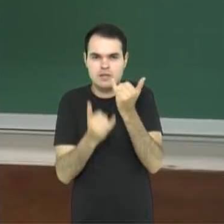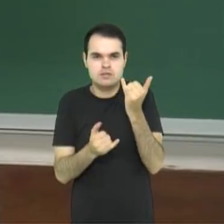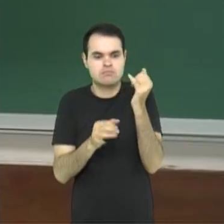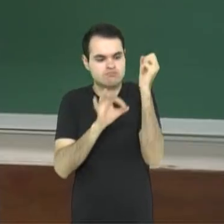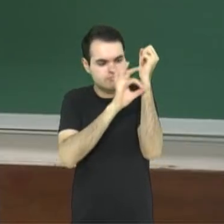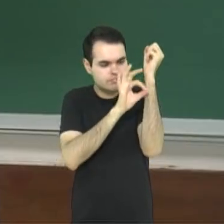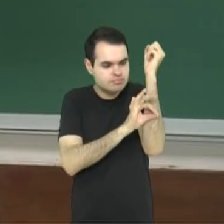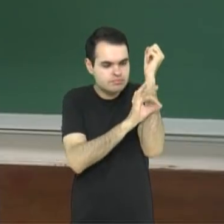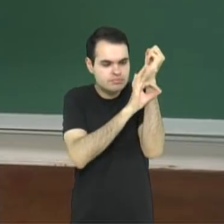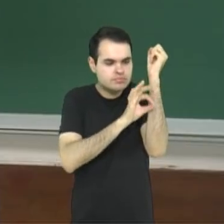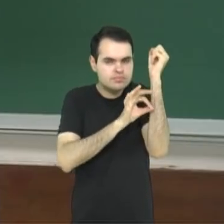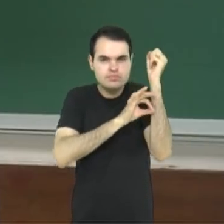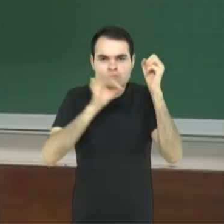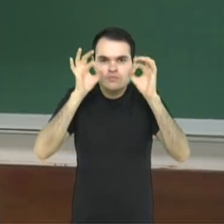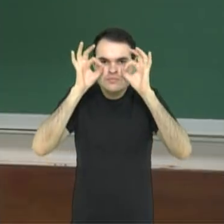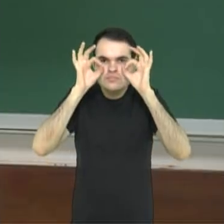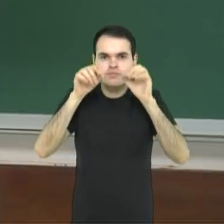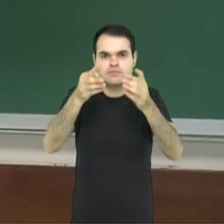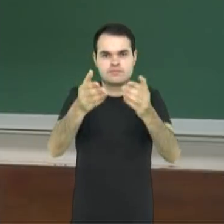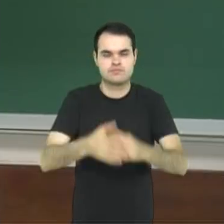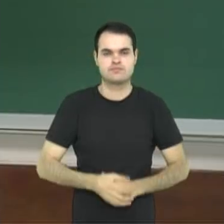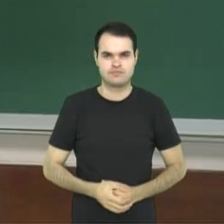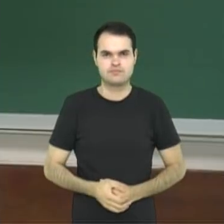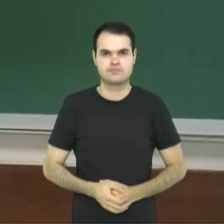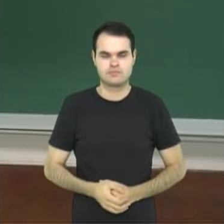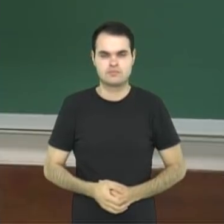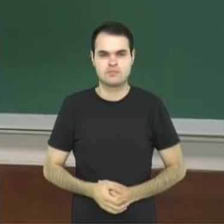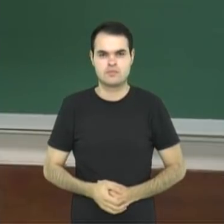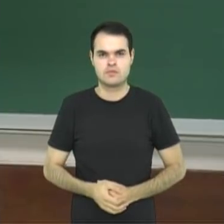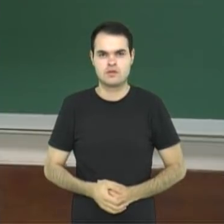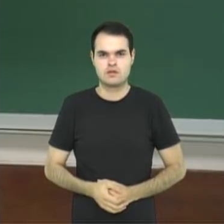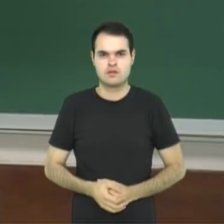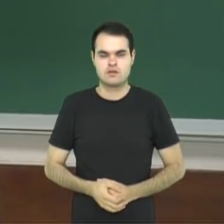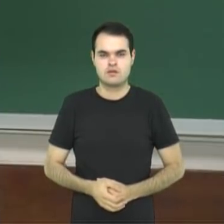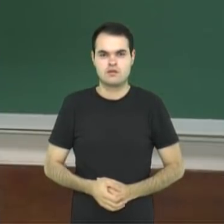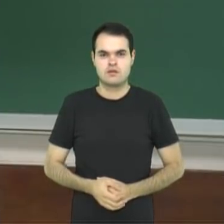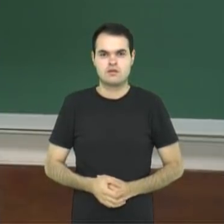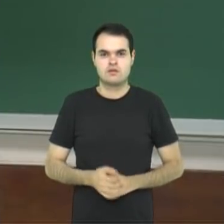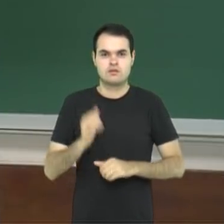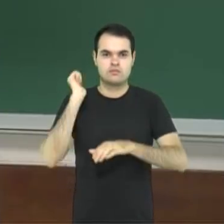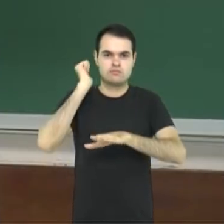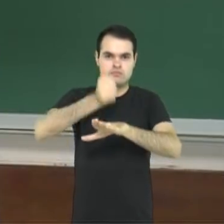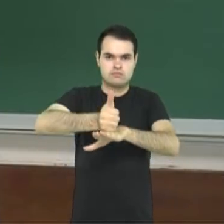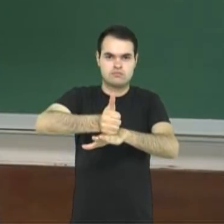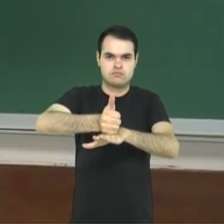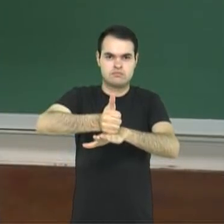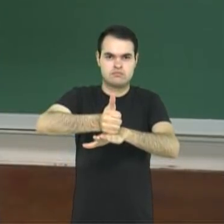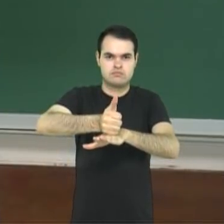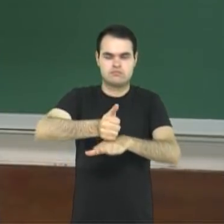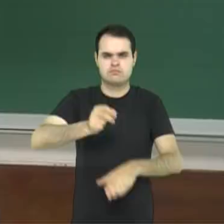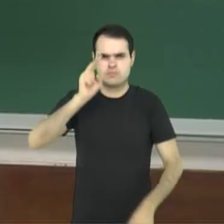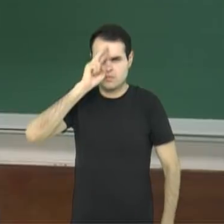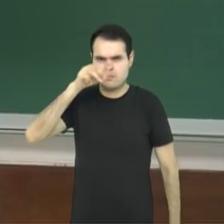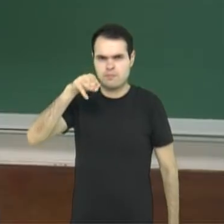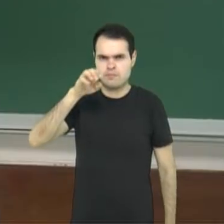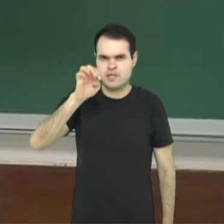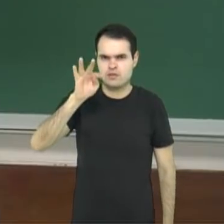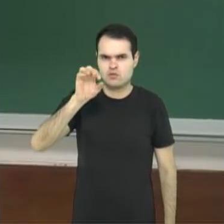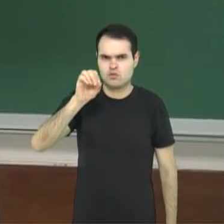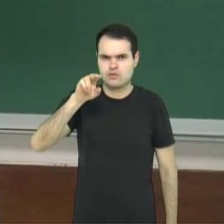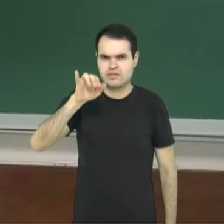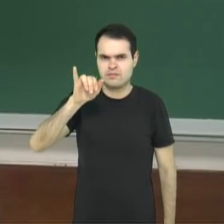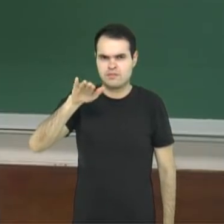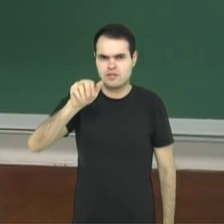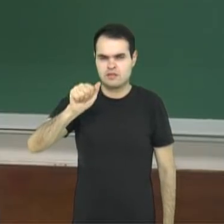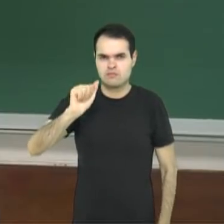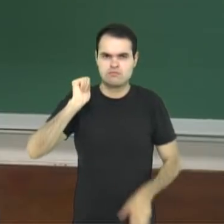diferenças básicas, né, entre comparação e metáfora. E a metonímia, pessoal? Vocês se lembram do caso de metonímia? Né, quando a gente, ao